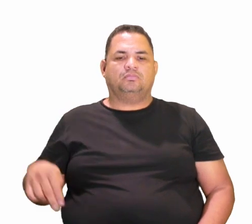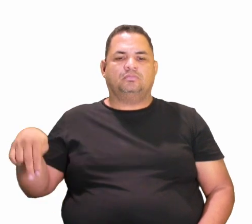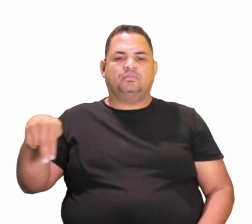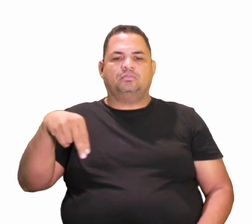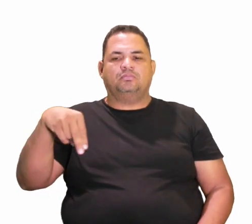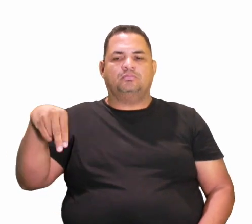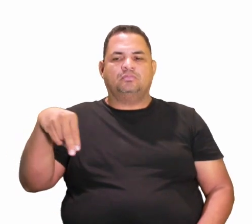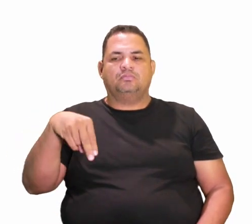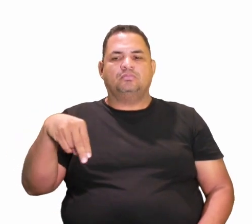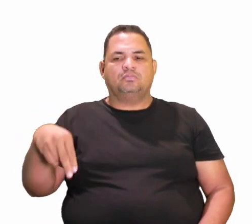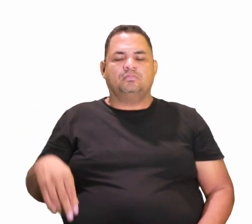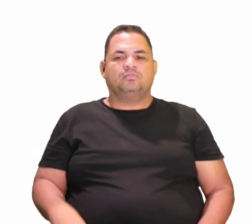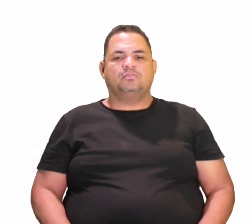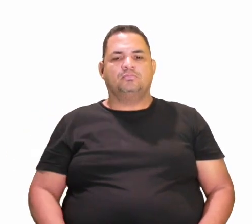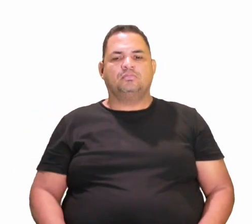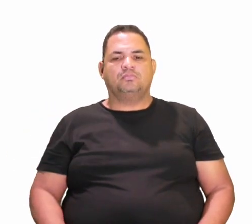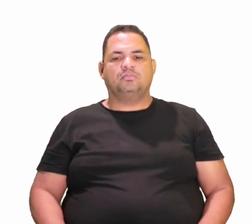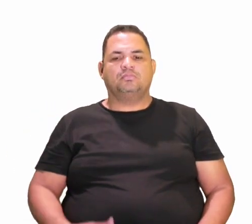November,